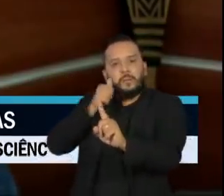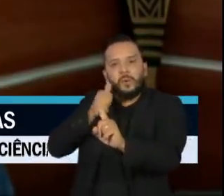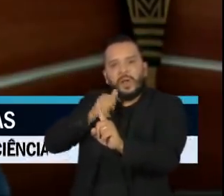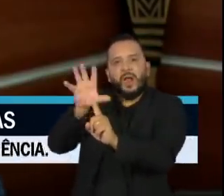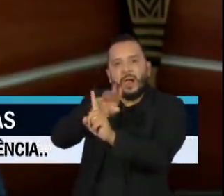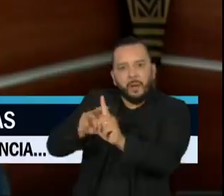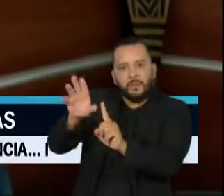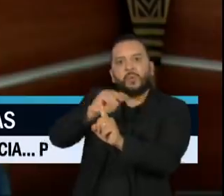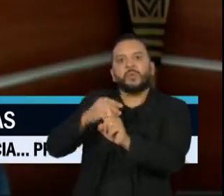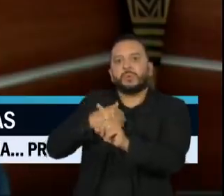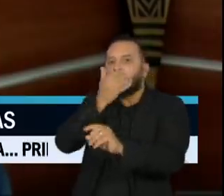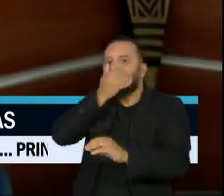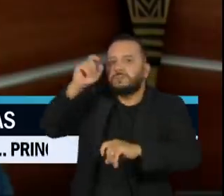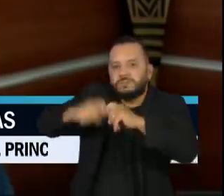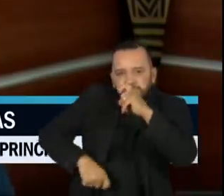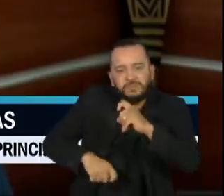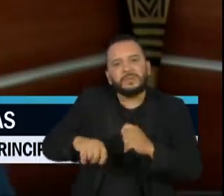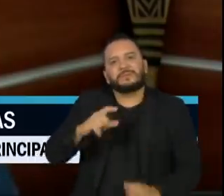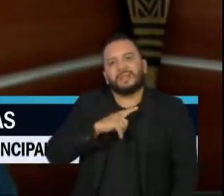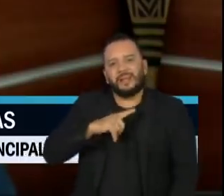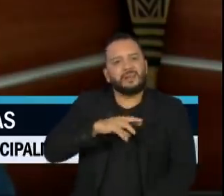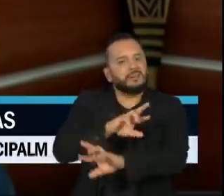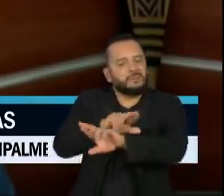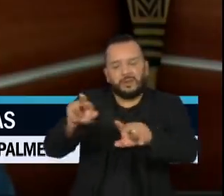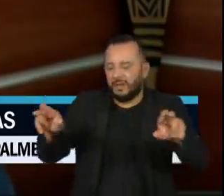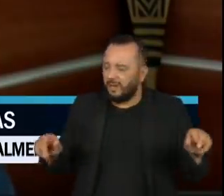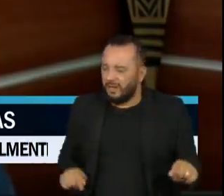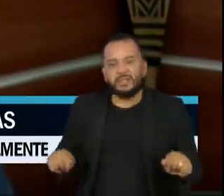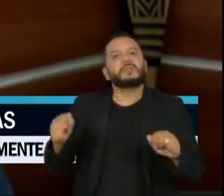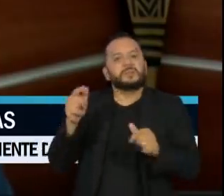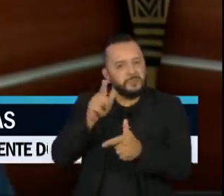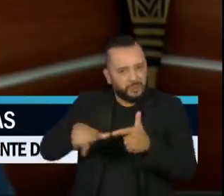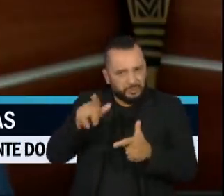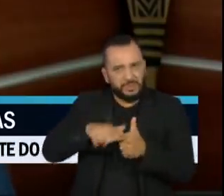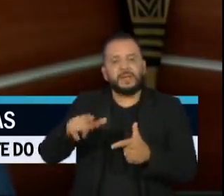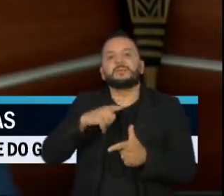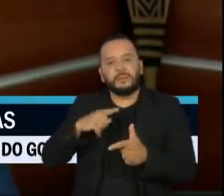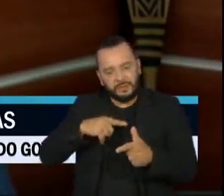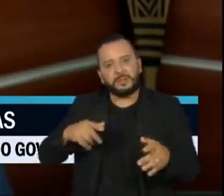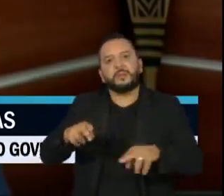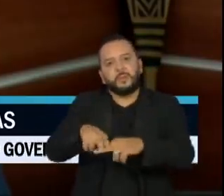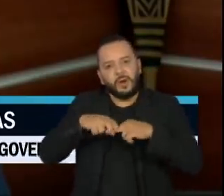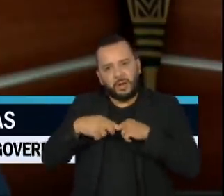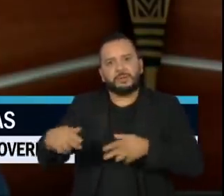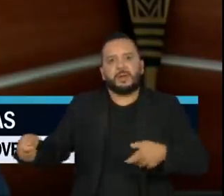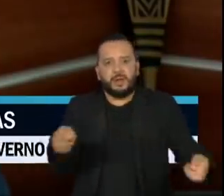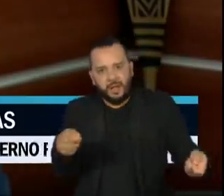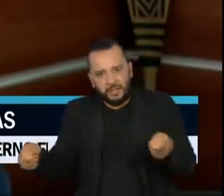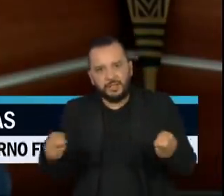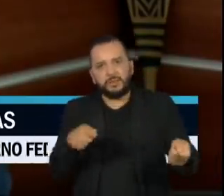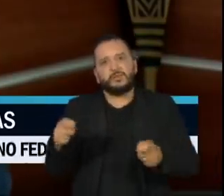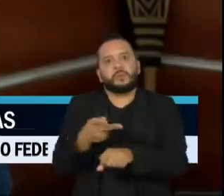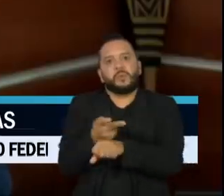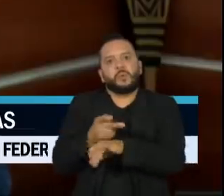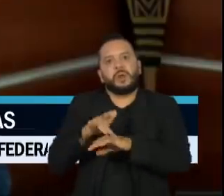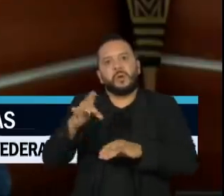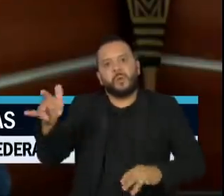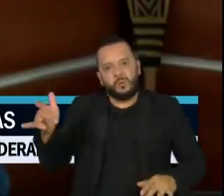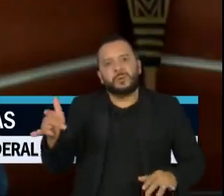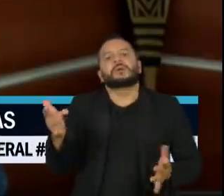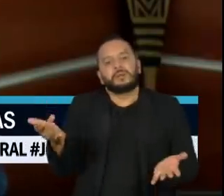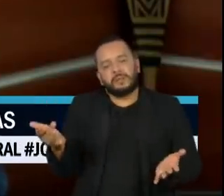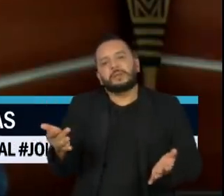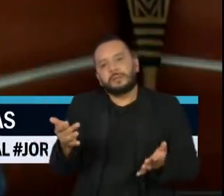as crianças. Então, é uma cadeia enorme de problemas que está associada ao garimpo. E por isso que eu